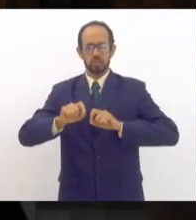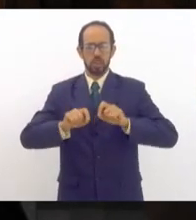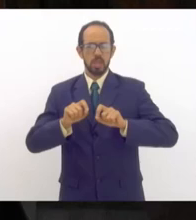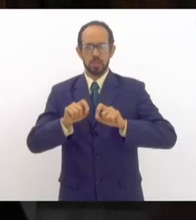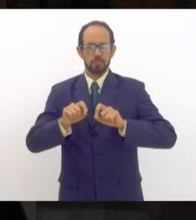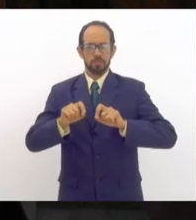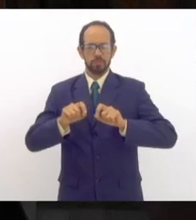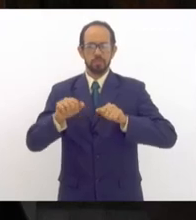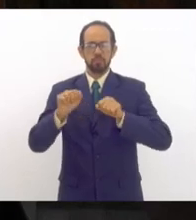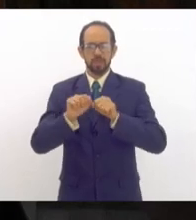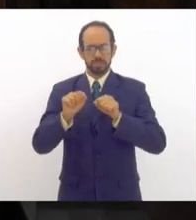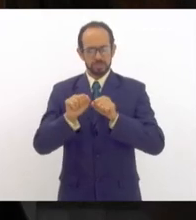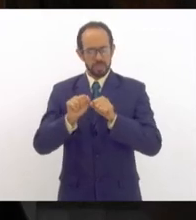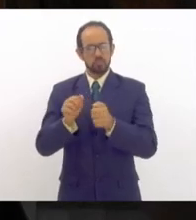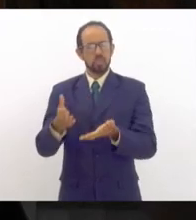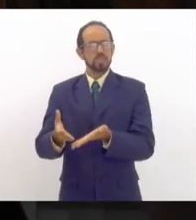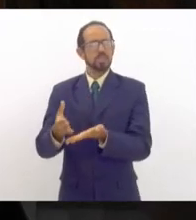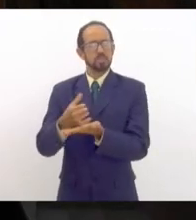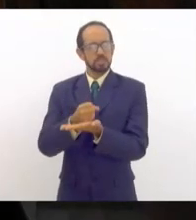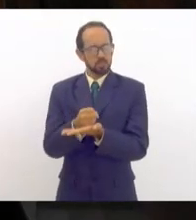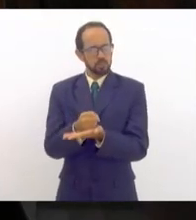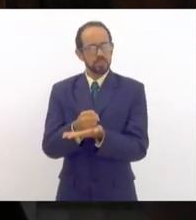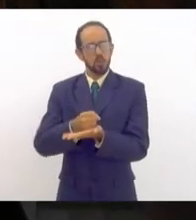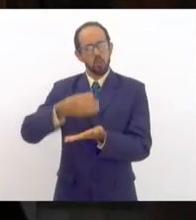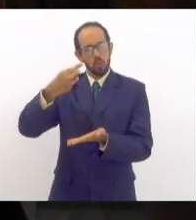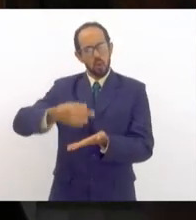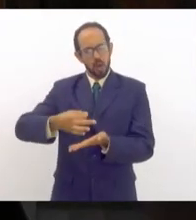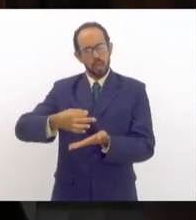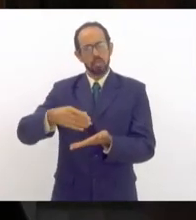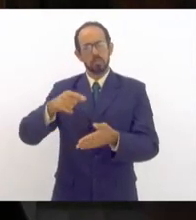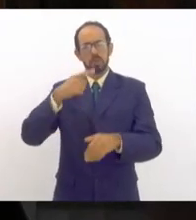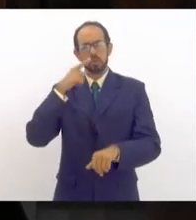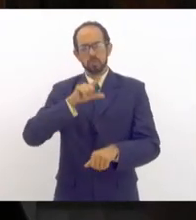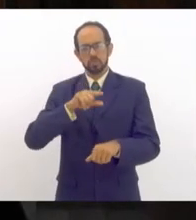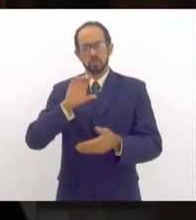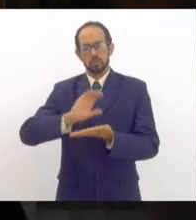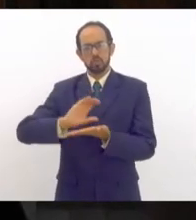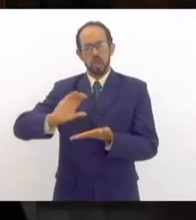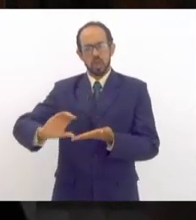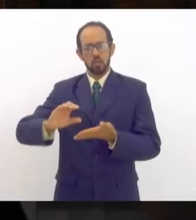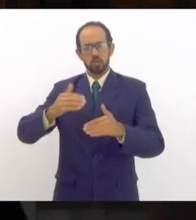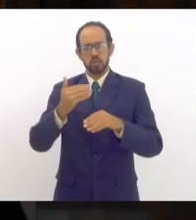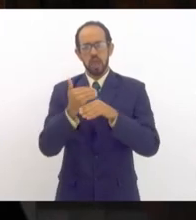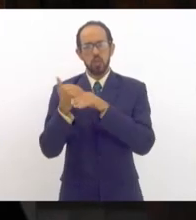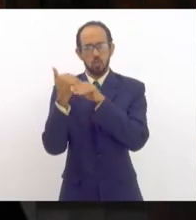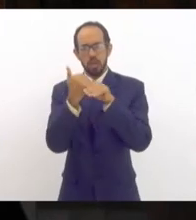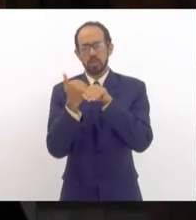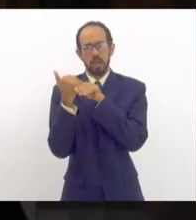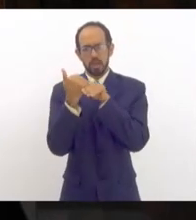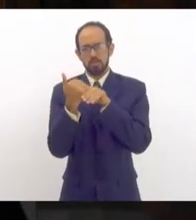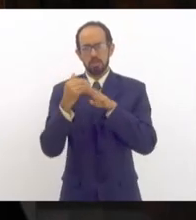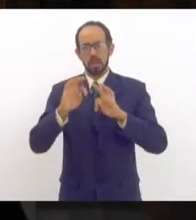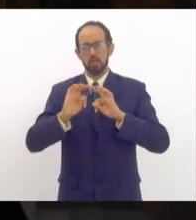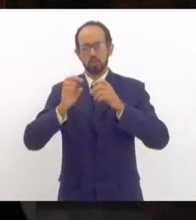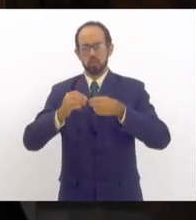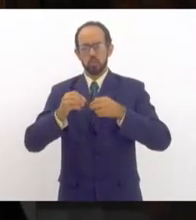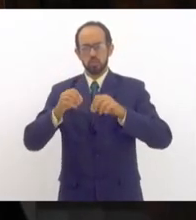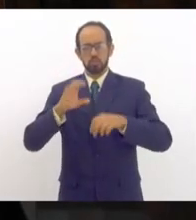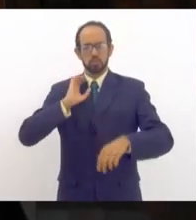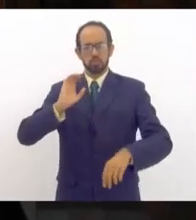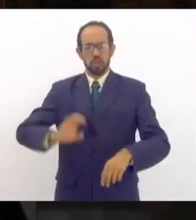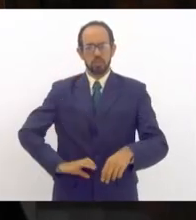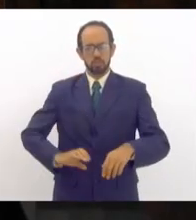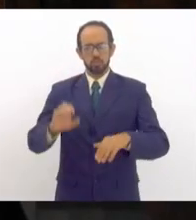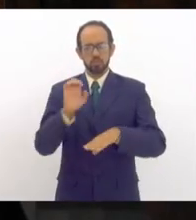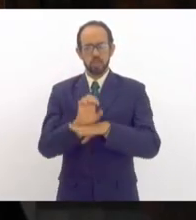possa fazer essa restituição e garantir assim os recursos de forma igualitária para todos os cidadãos do Estado do Rio